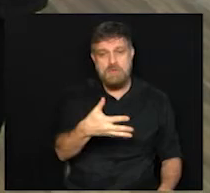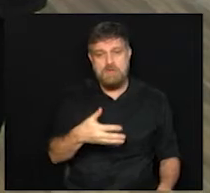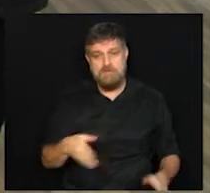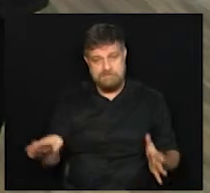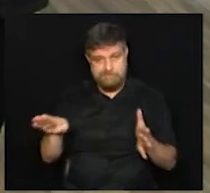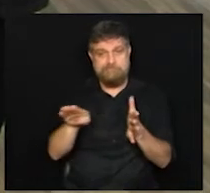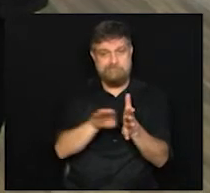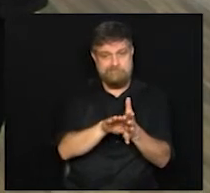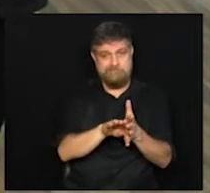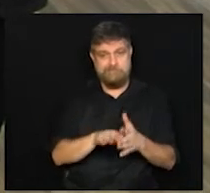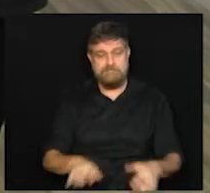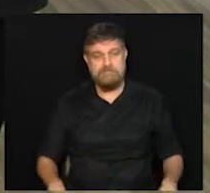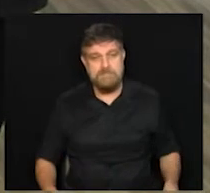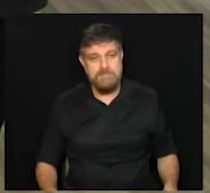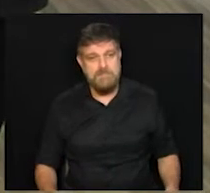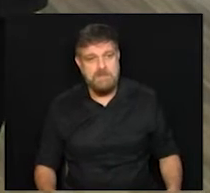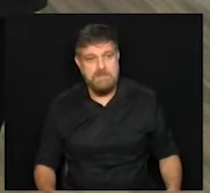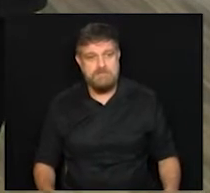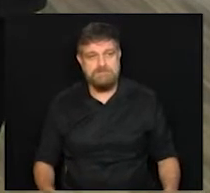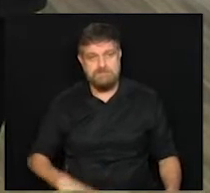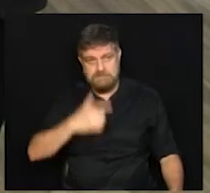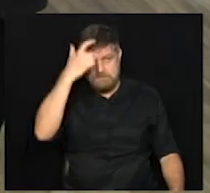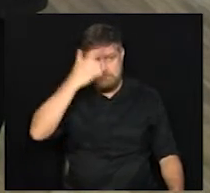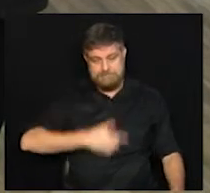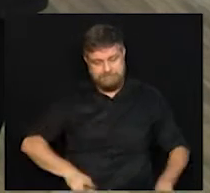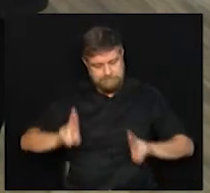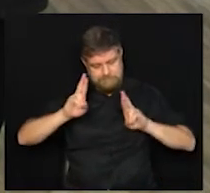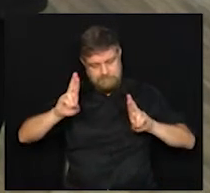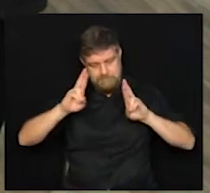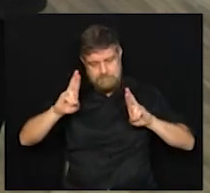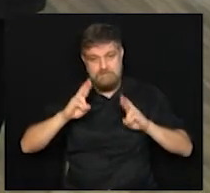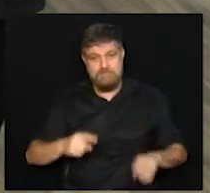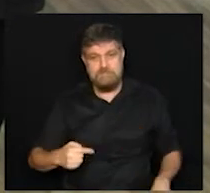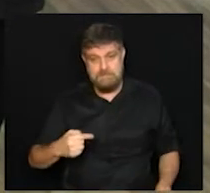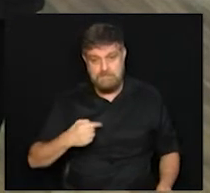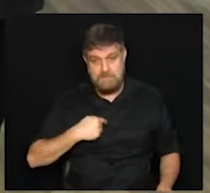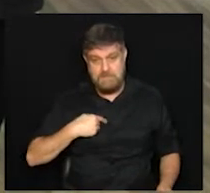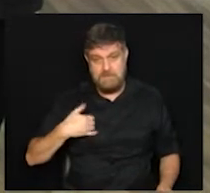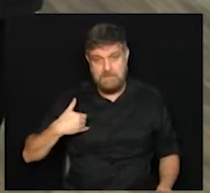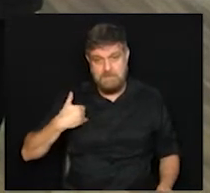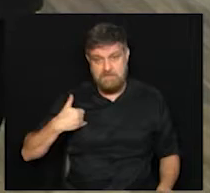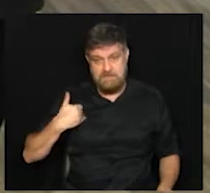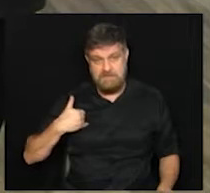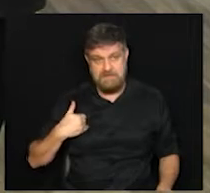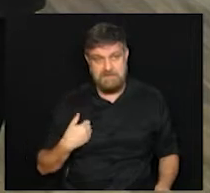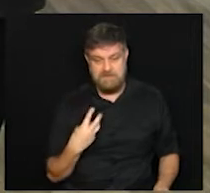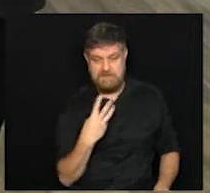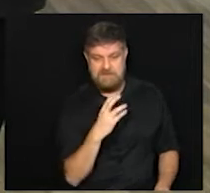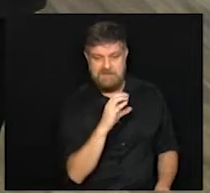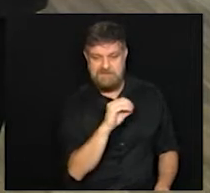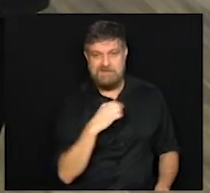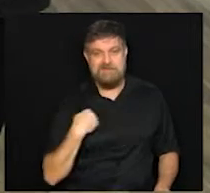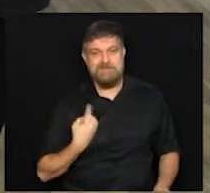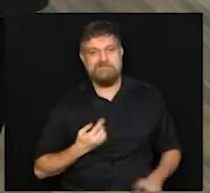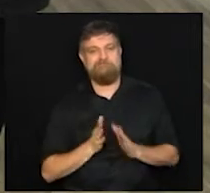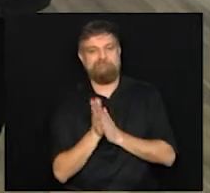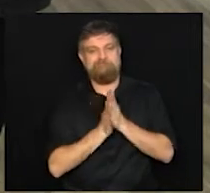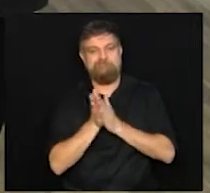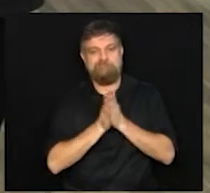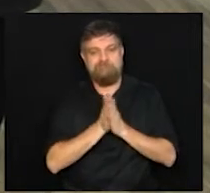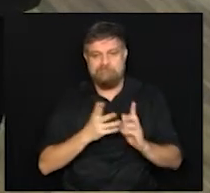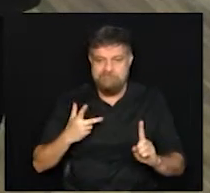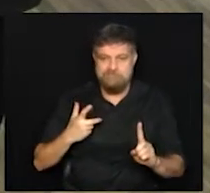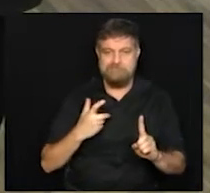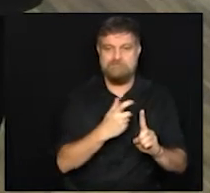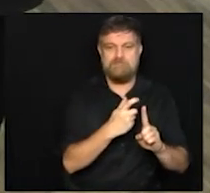disponibilizarem novas doses para a nossa cidade. E eu continuo aguardando aqui para quando chegar na faixa dos 30 anos, aí sim eu posso tomar a minha